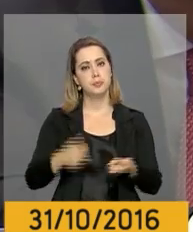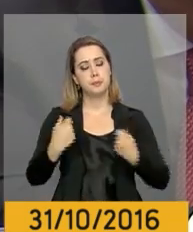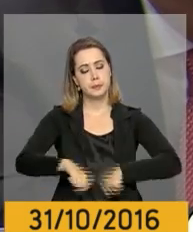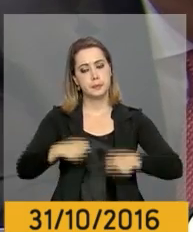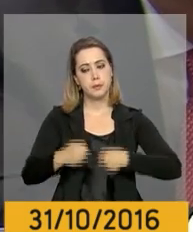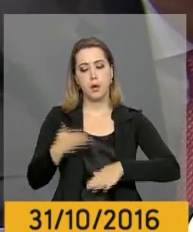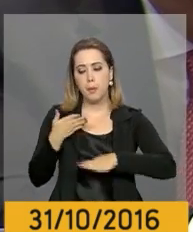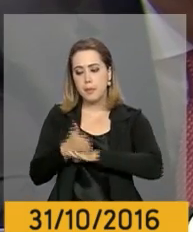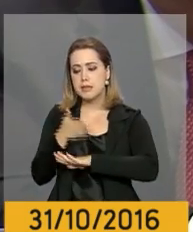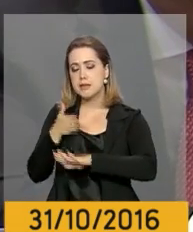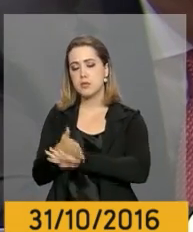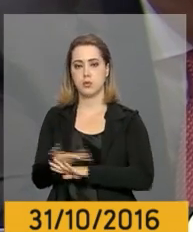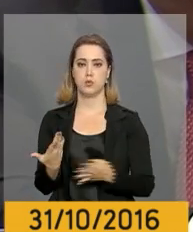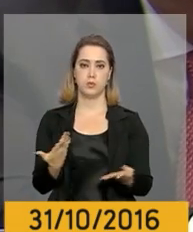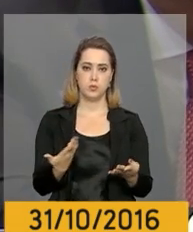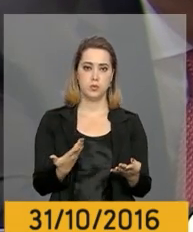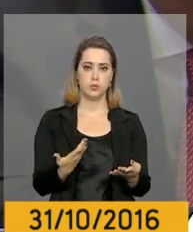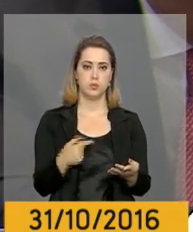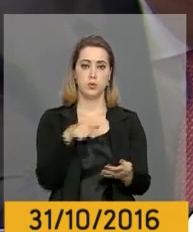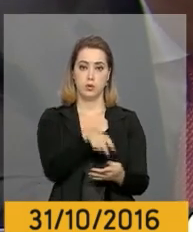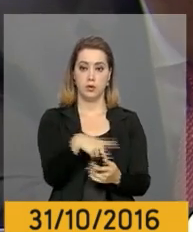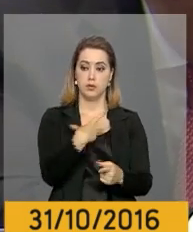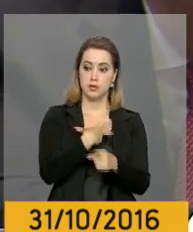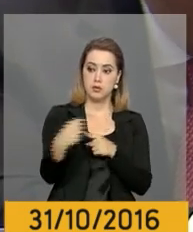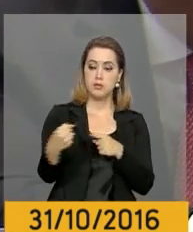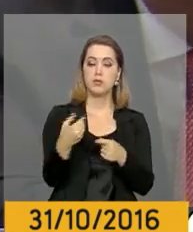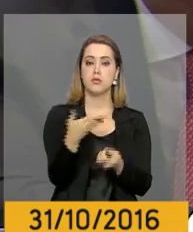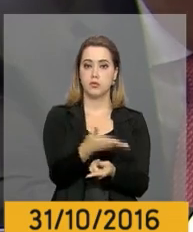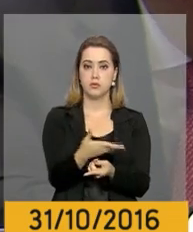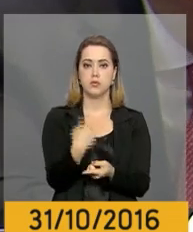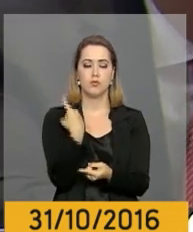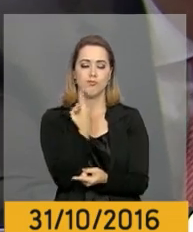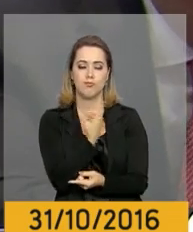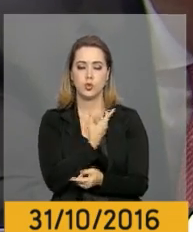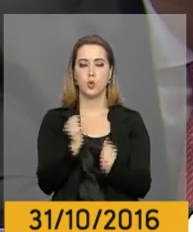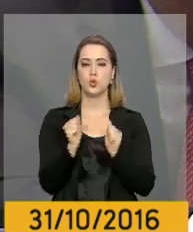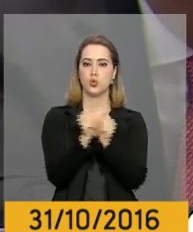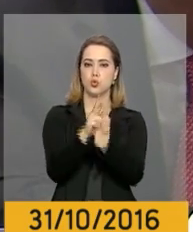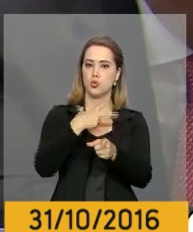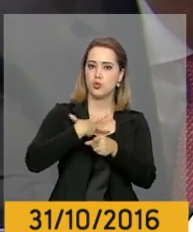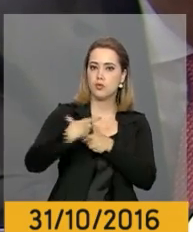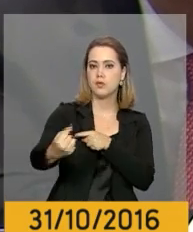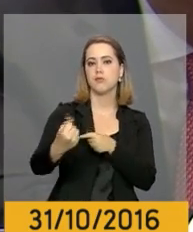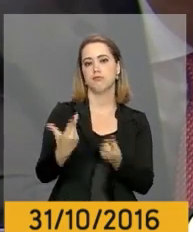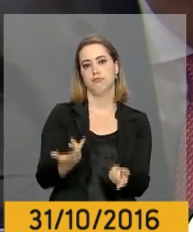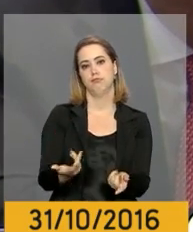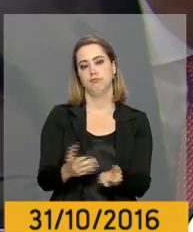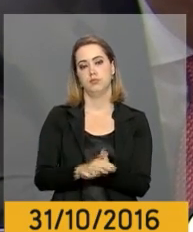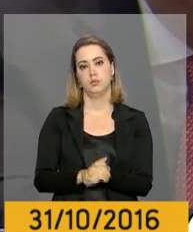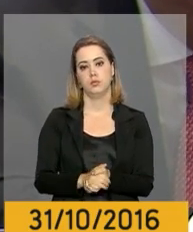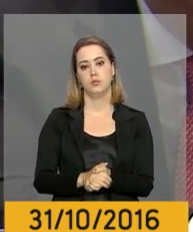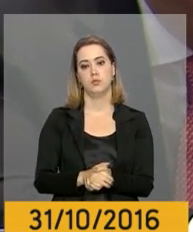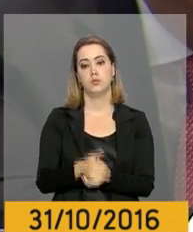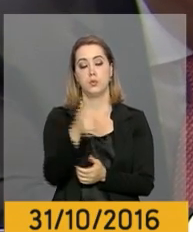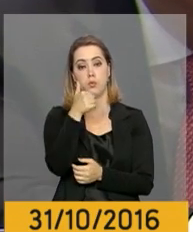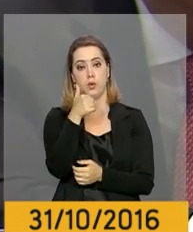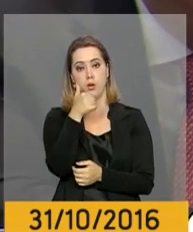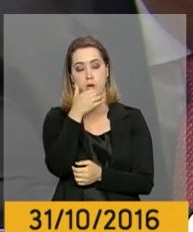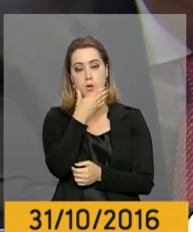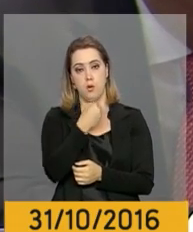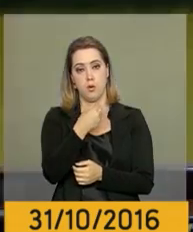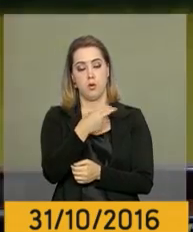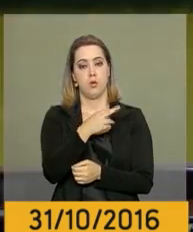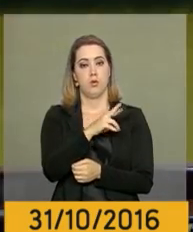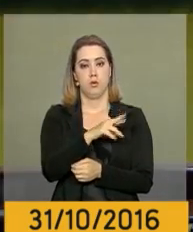necessária Portanto o seu êxito será o êxito de todos nós eh senhores